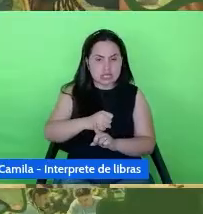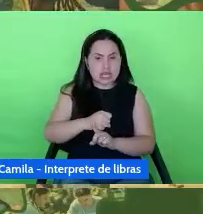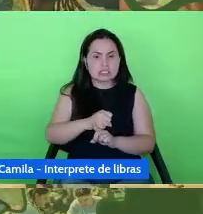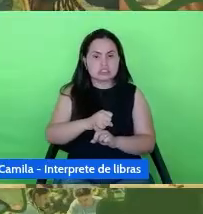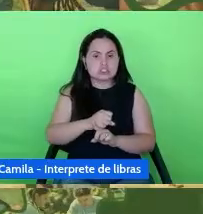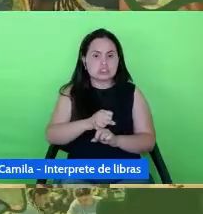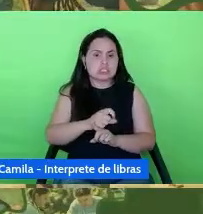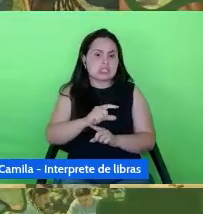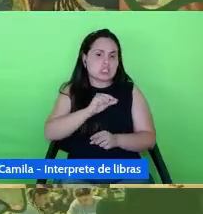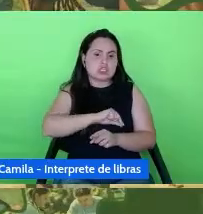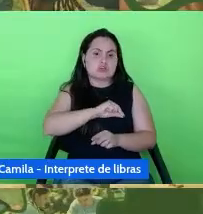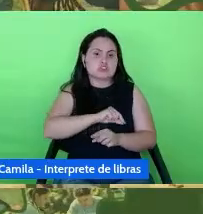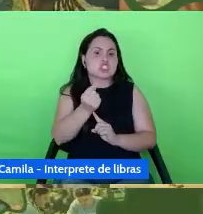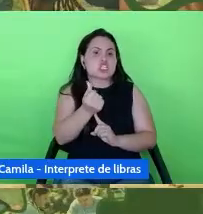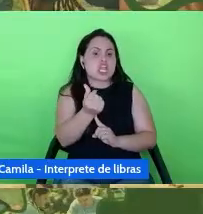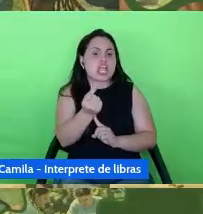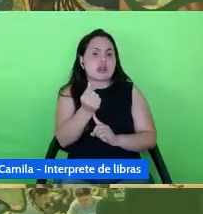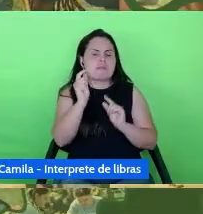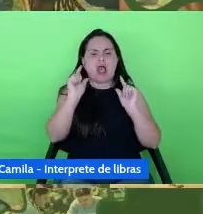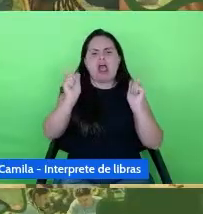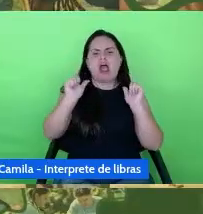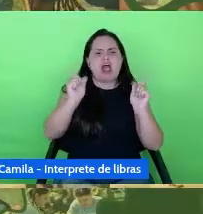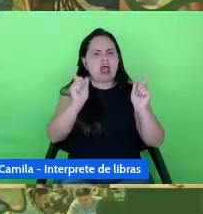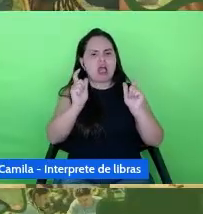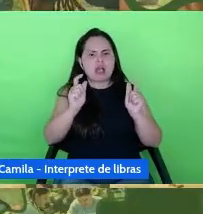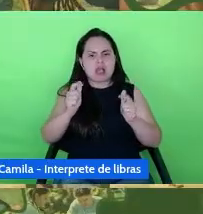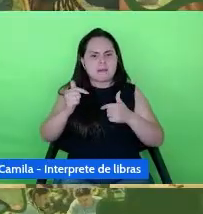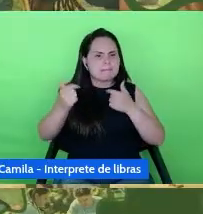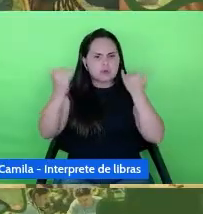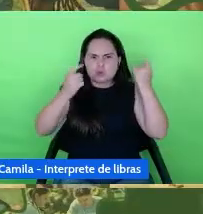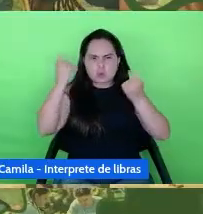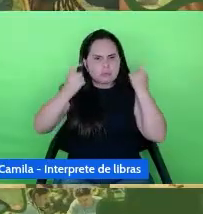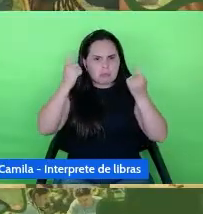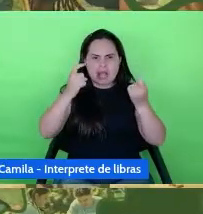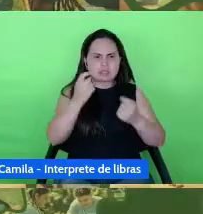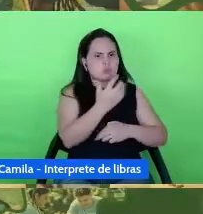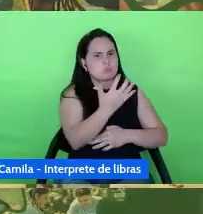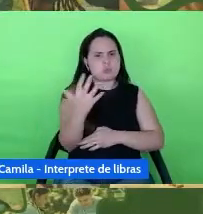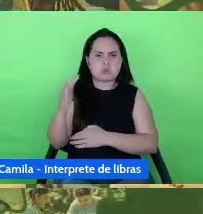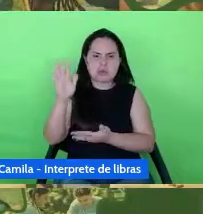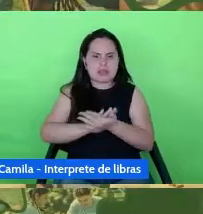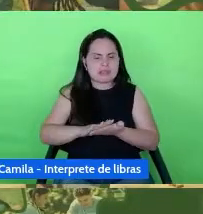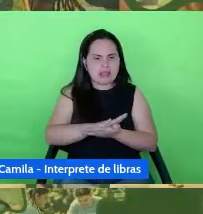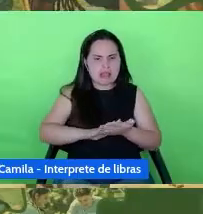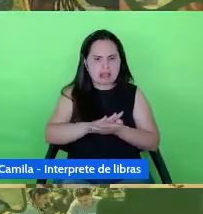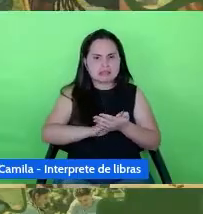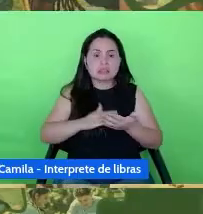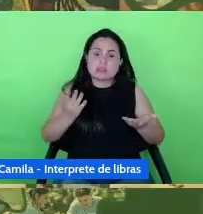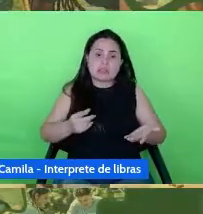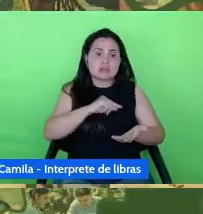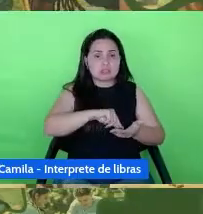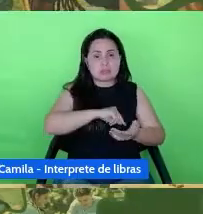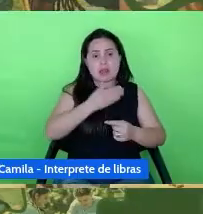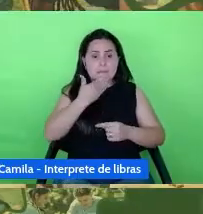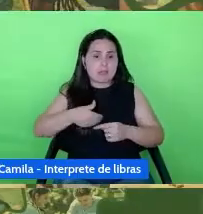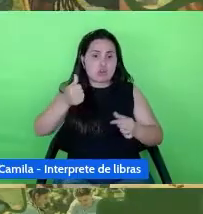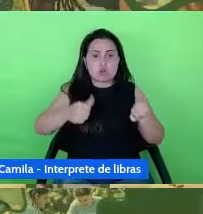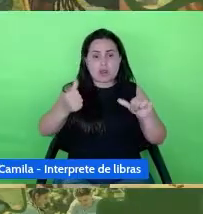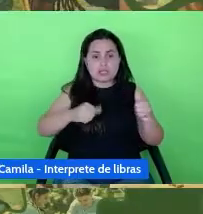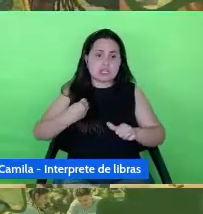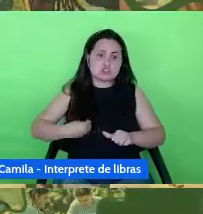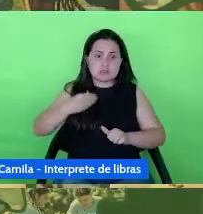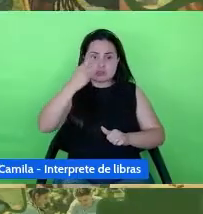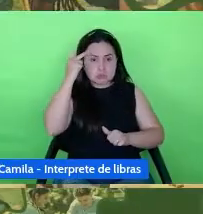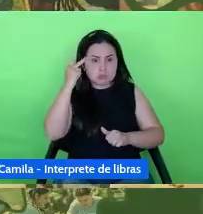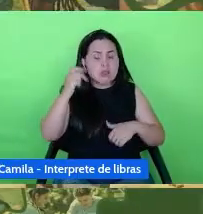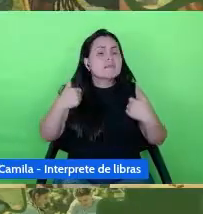o capitalismo rolar solto, sem nenhuma preocupação social ou ambiental, geração, trabalho e renda melhora a qualidade de vida das pessoas. Mas